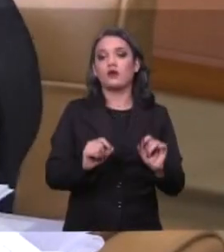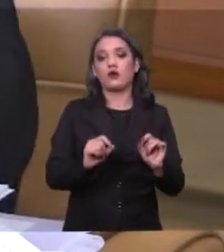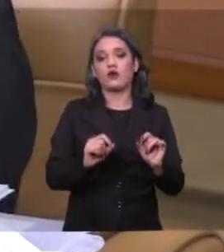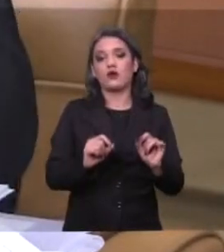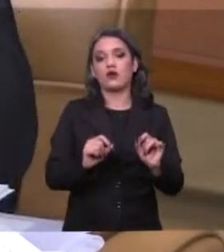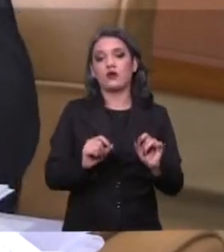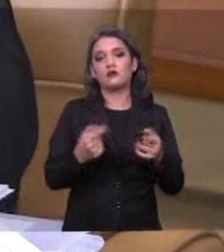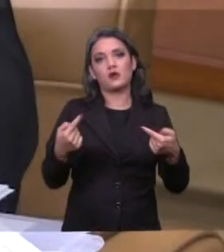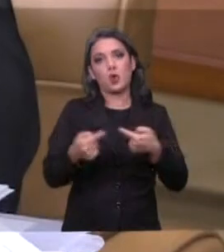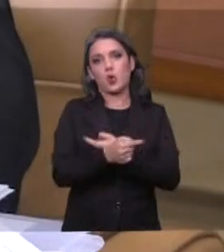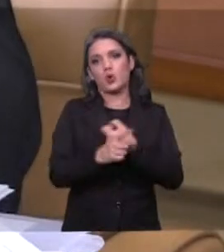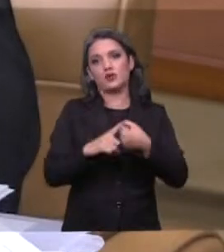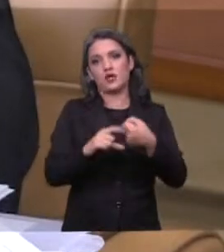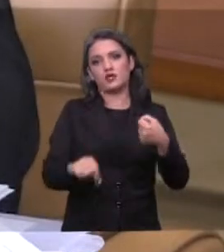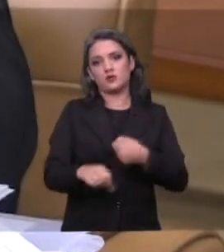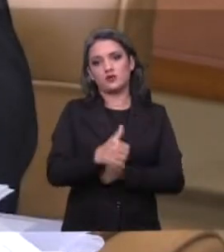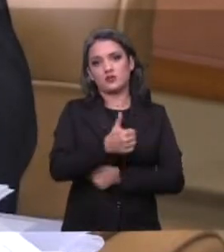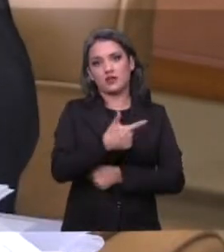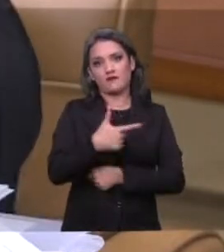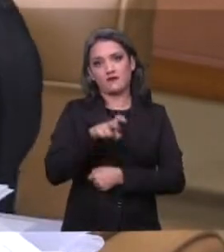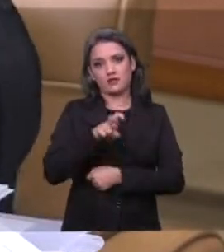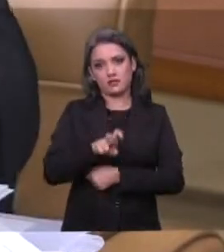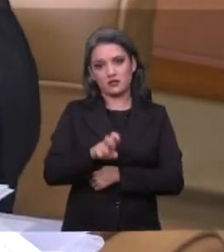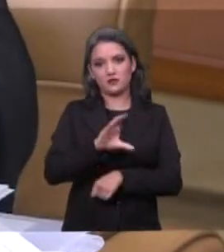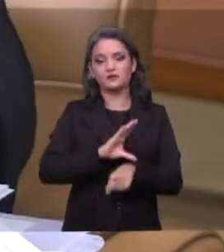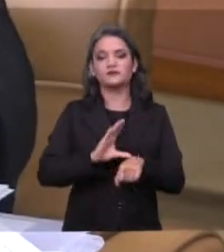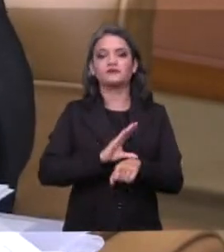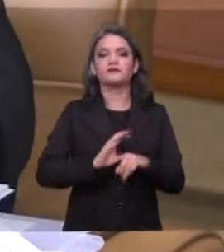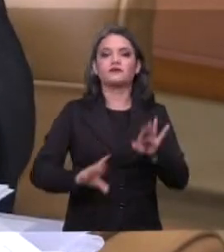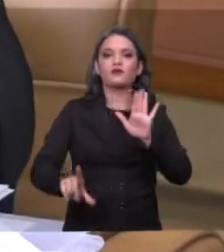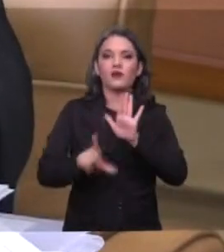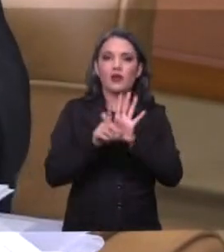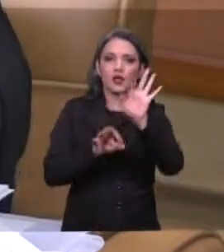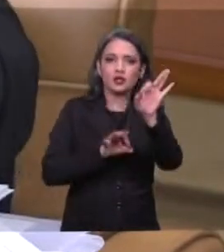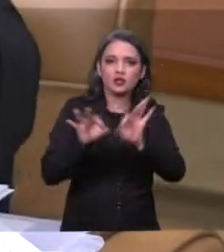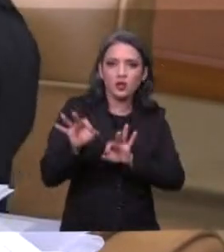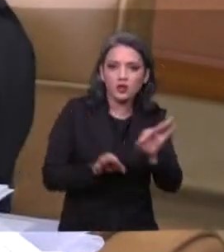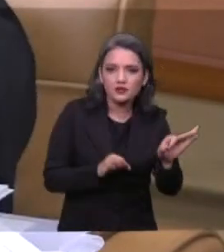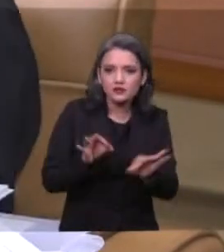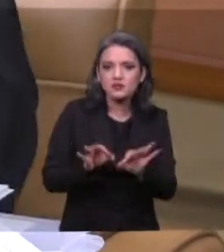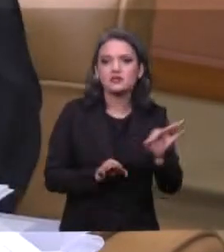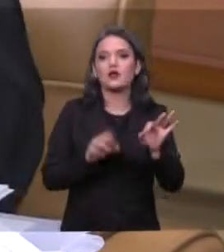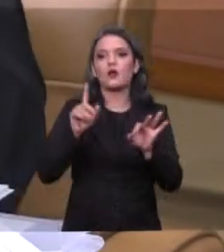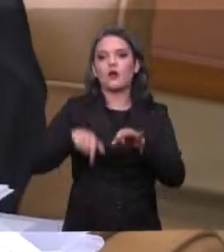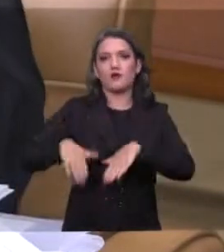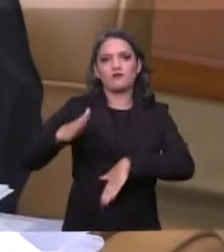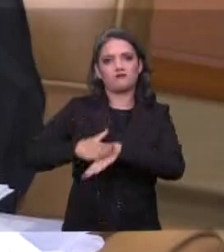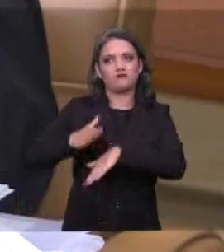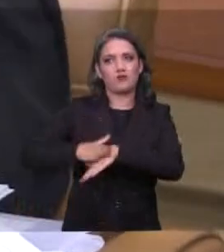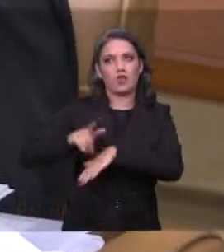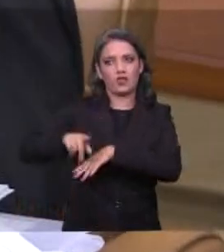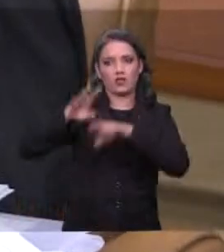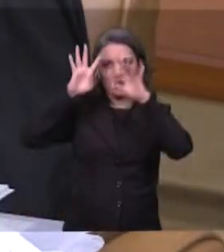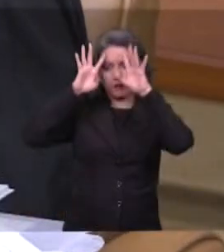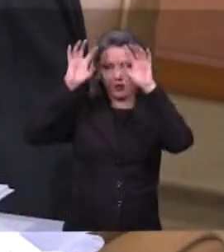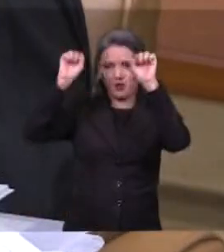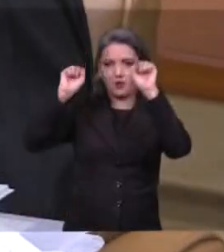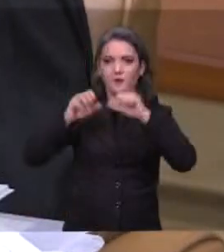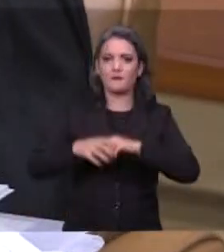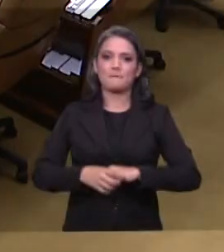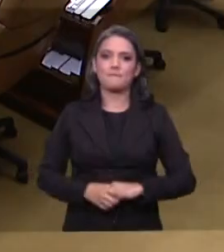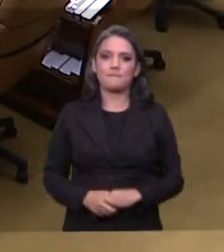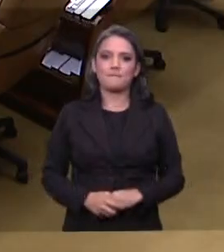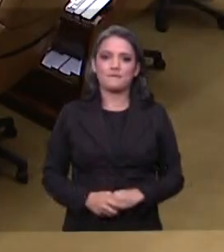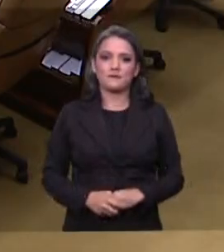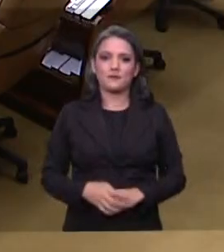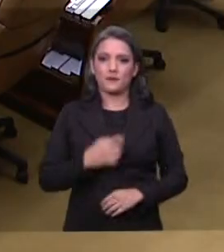meu ver, o artigo 125 da Constituição, que a lei de organização judiciária é de iniciativa dos tribunais. Ia ser juiz